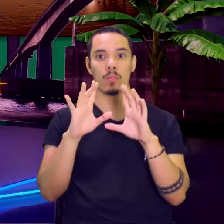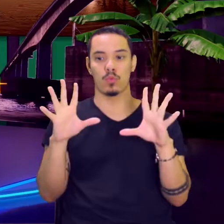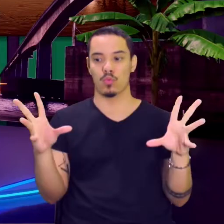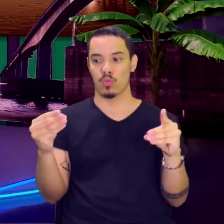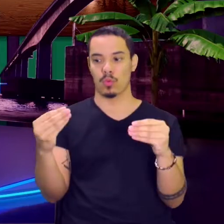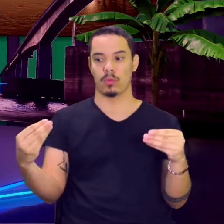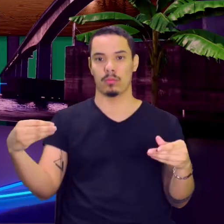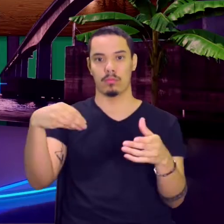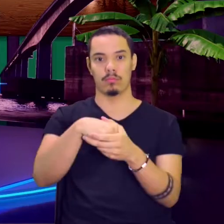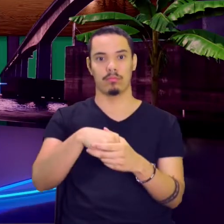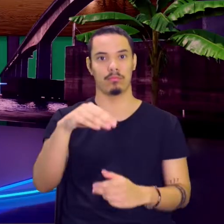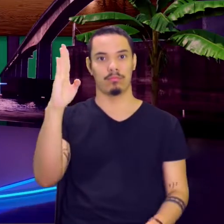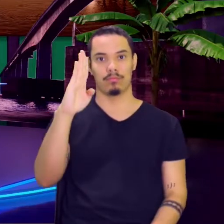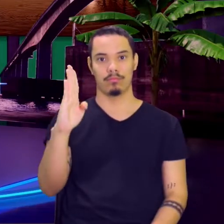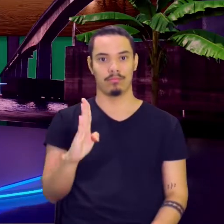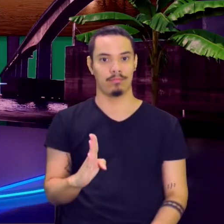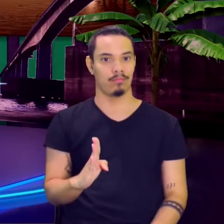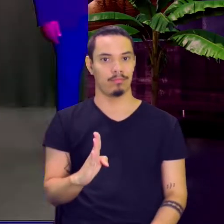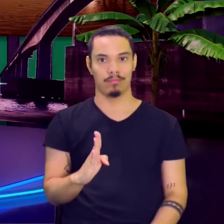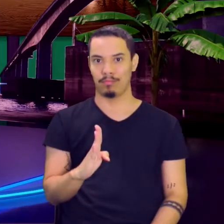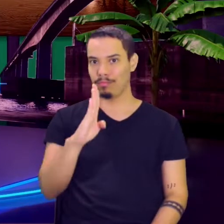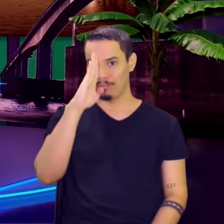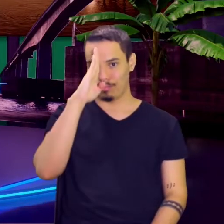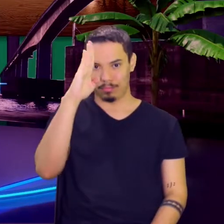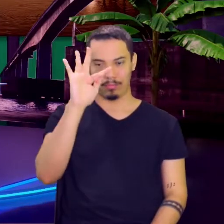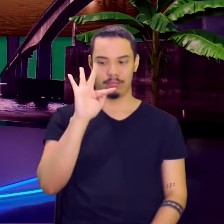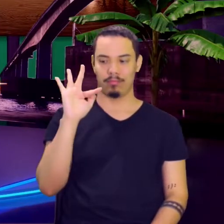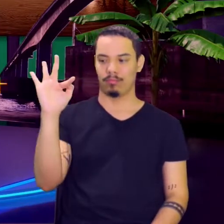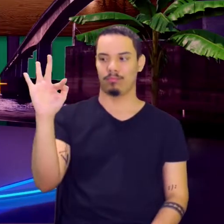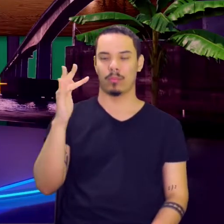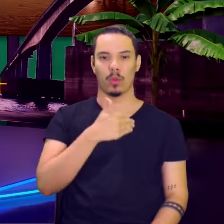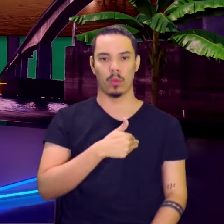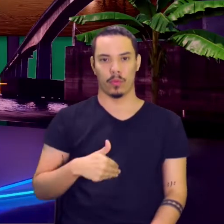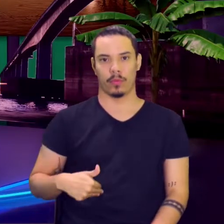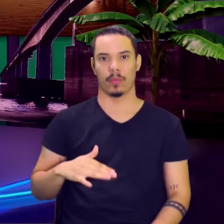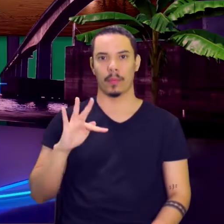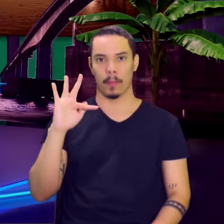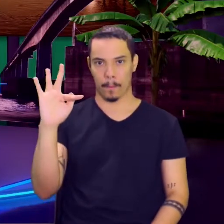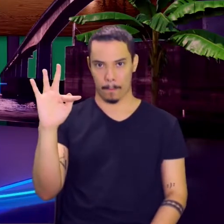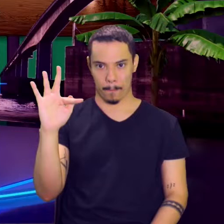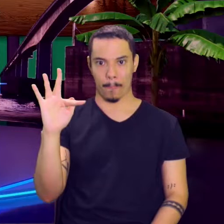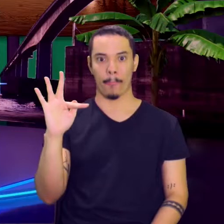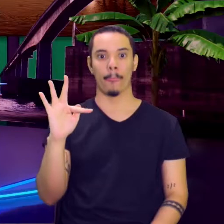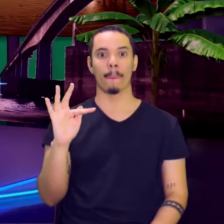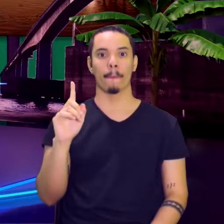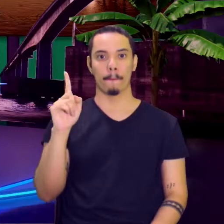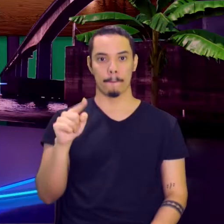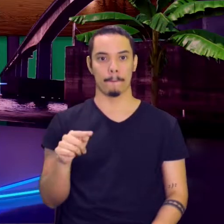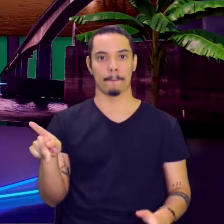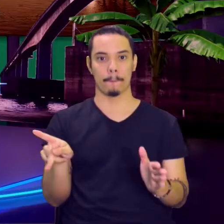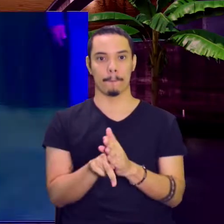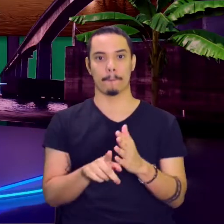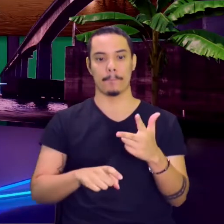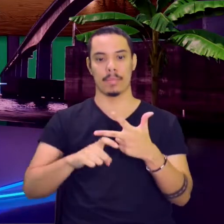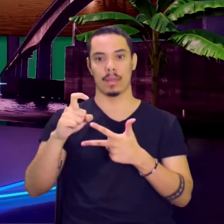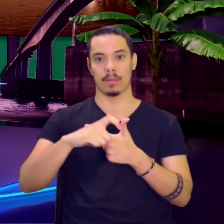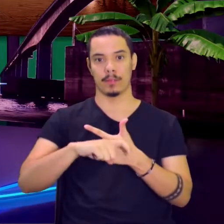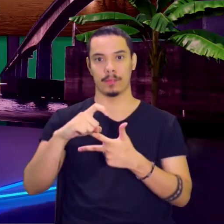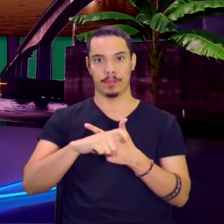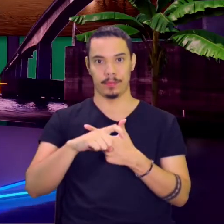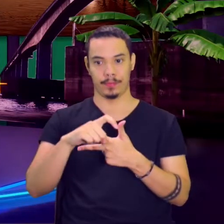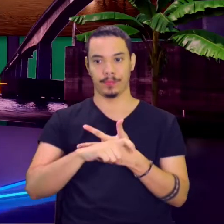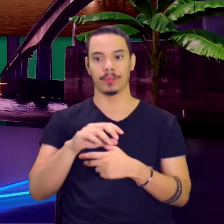federação, dentro do Brasil, que é o governo federal. Muito né, bem. Que é o executivo, que